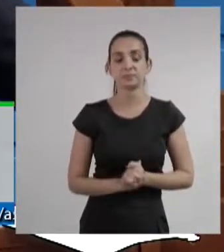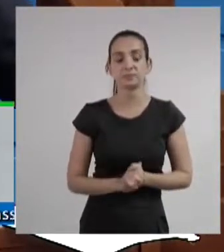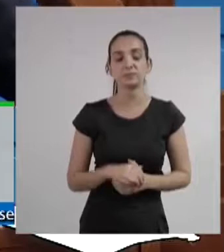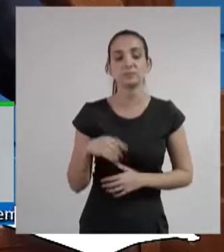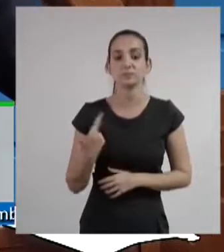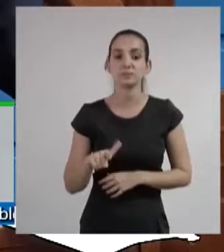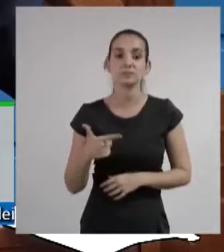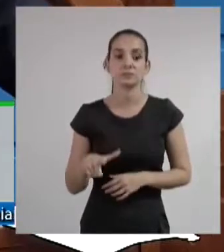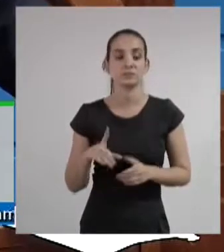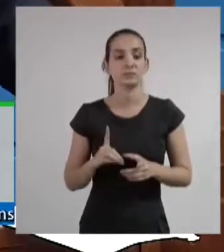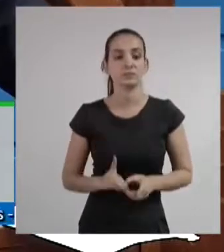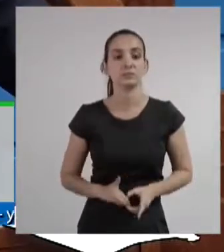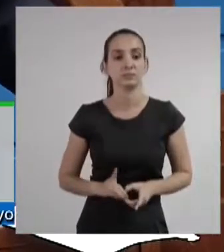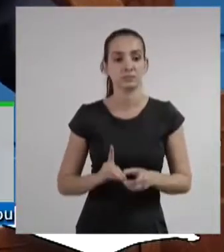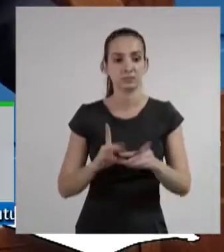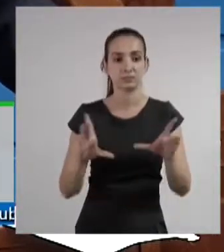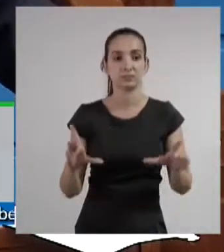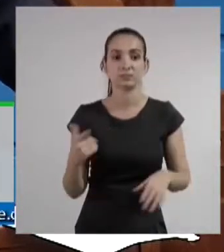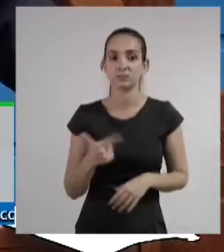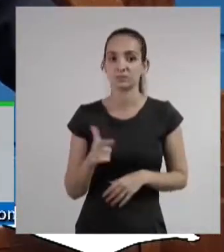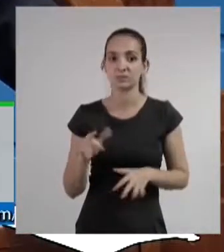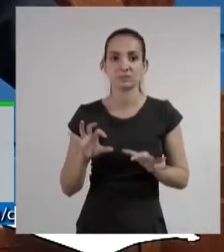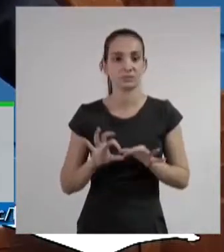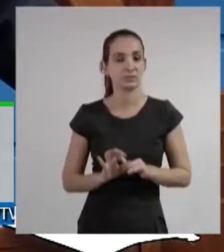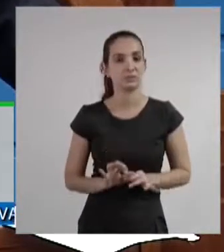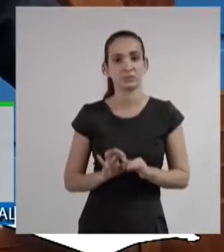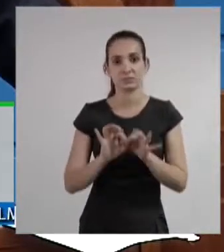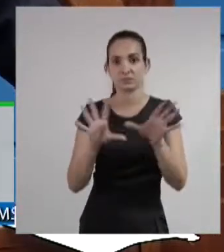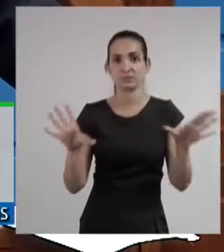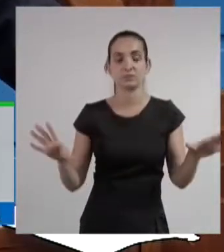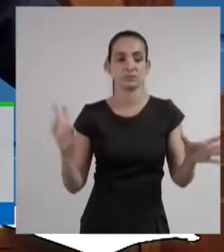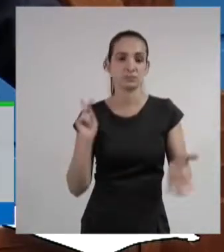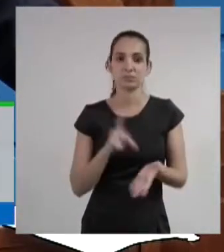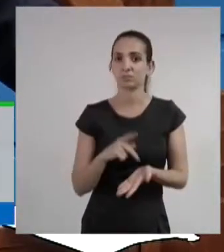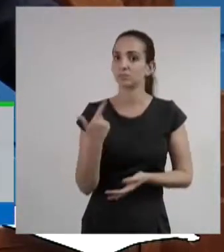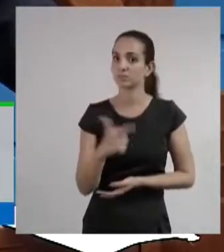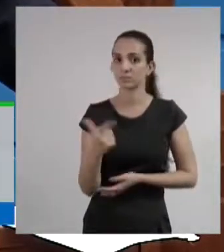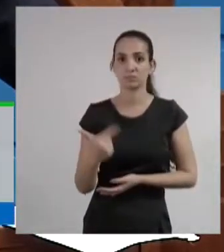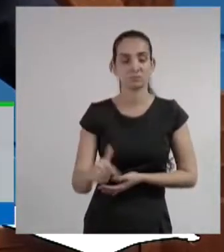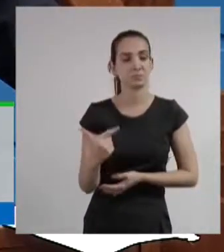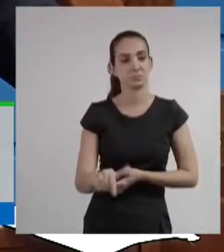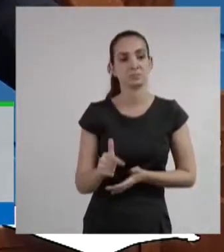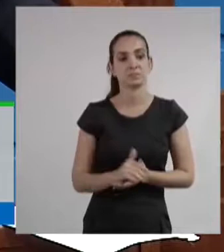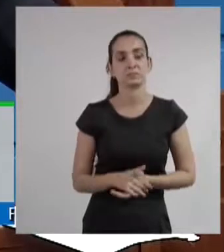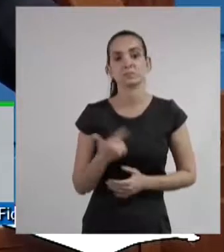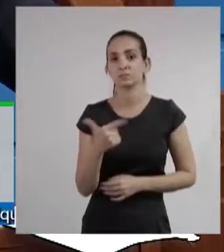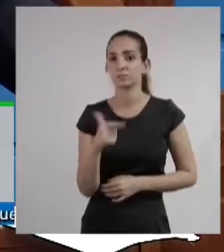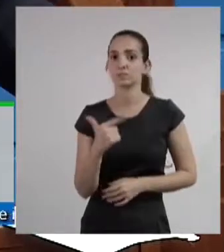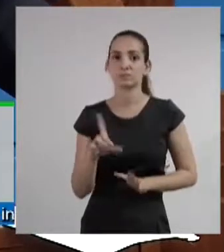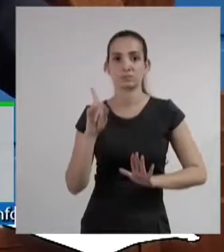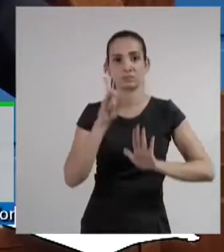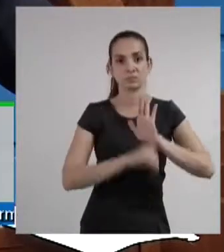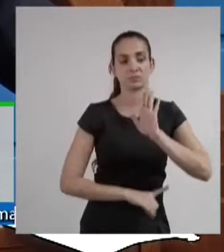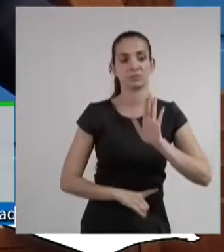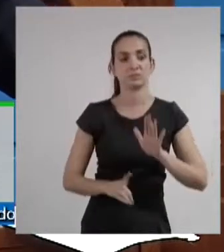Não há democracia, não há liberdade, de fato, não há